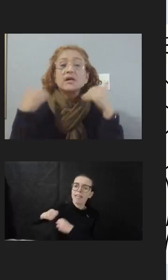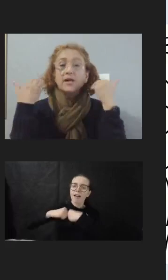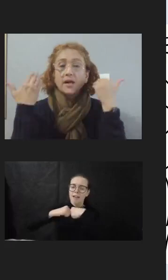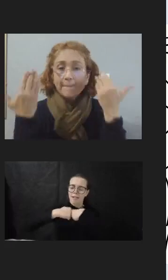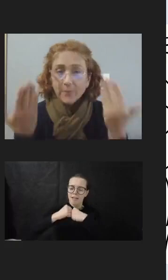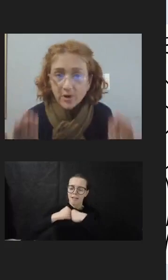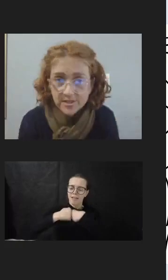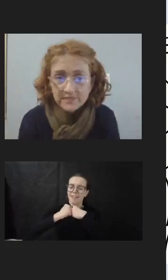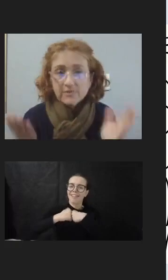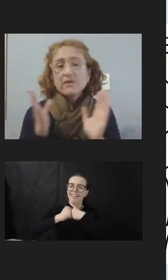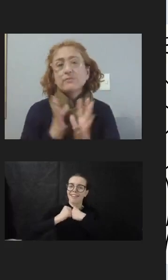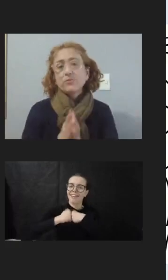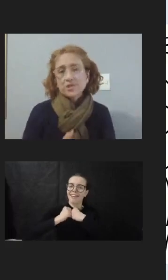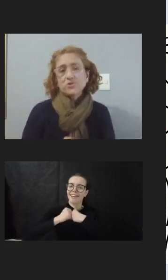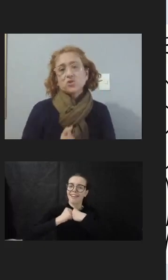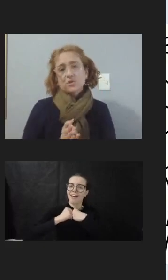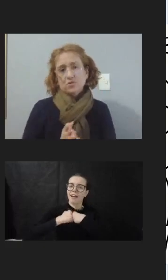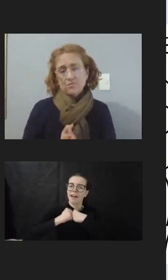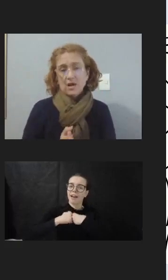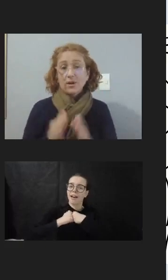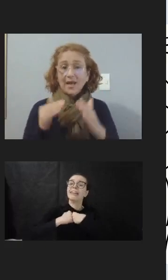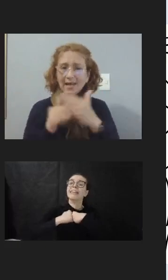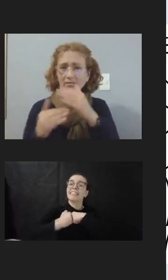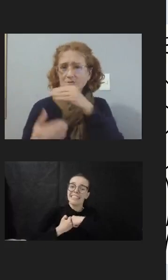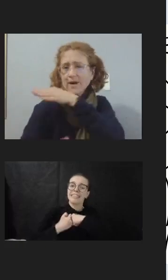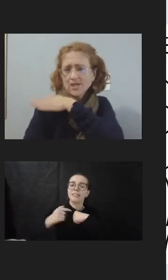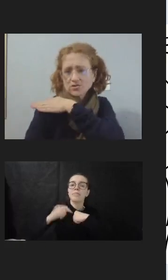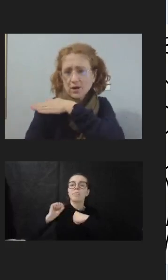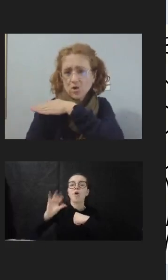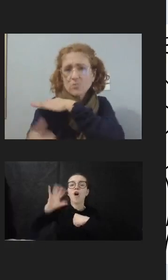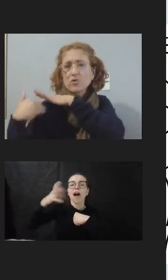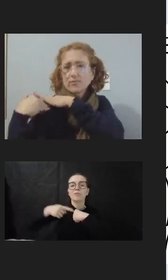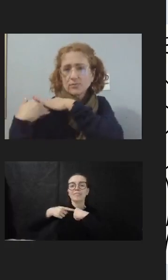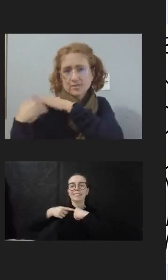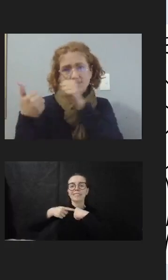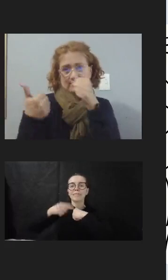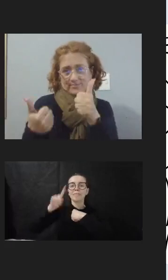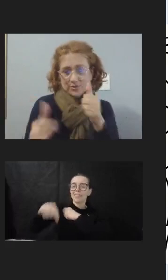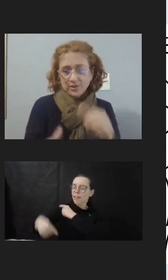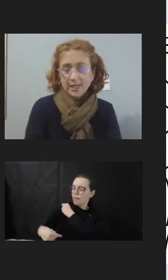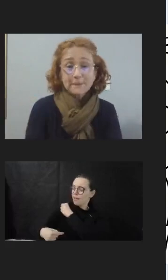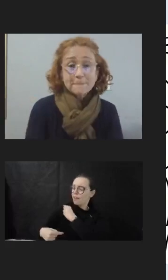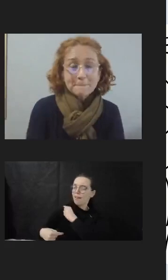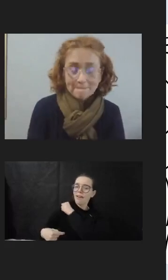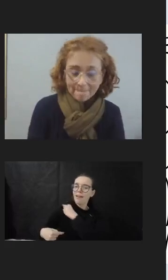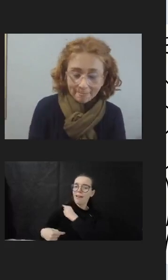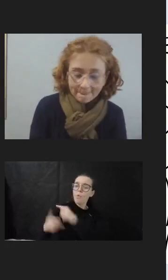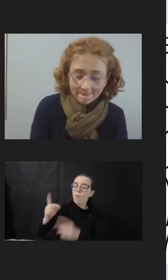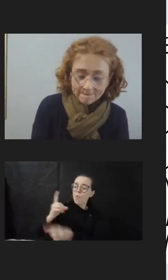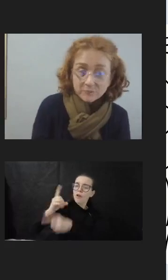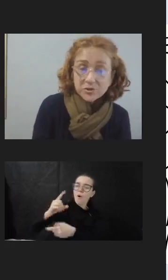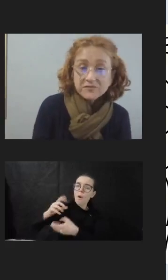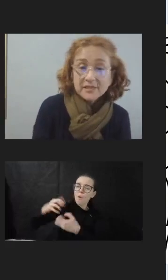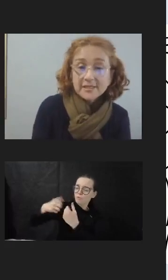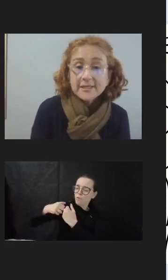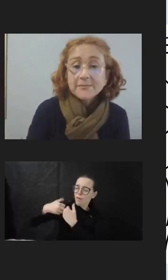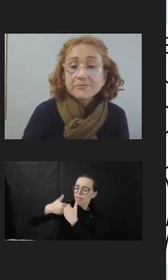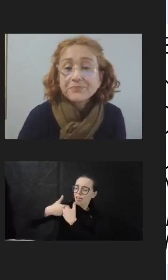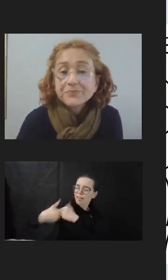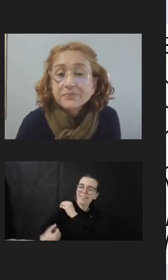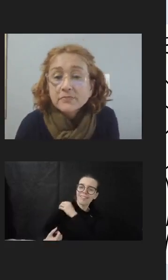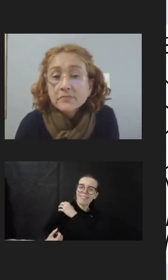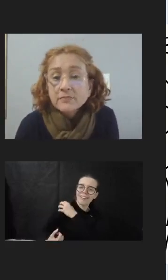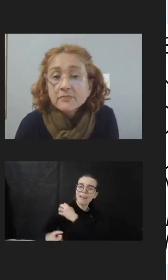estimula, pode desenvolver uma bursite subaracromial, lá debaixo do acrômio com a bolsa, ok? Deixa eu ver